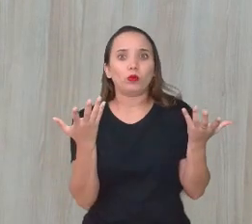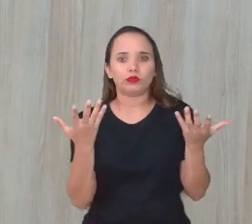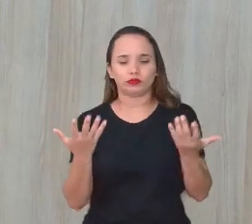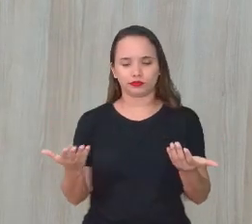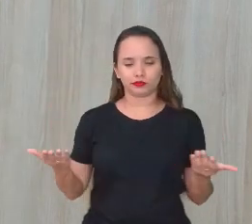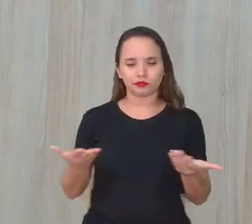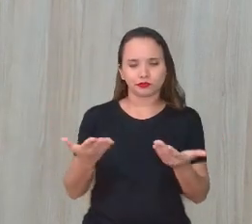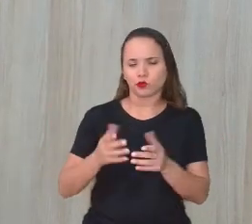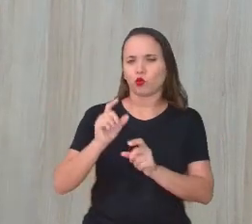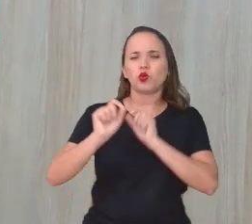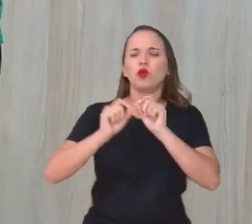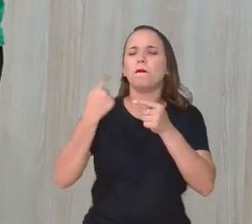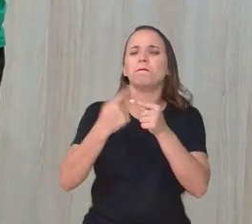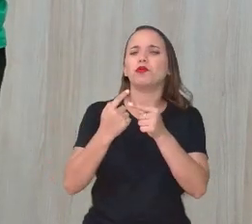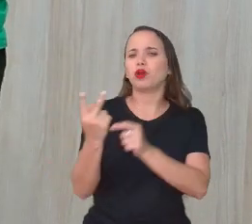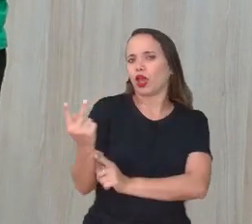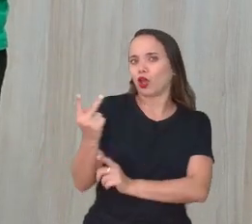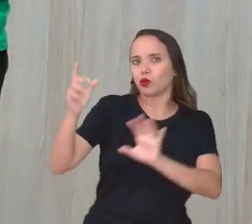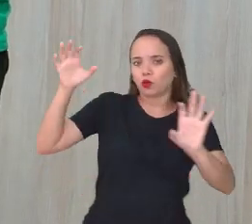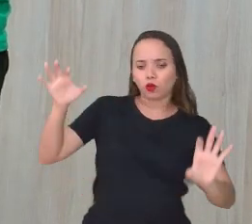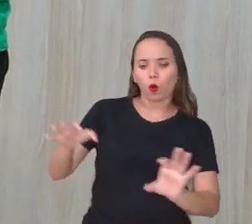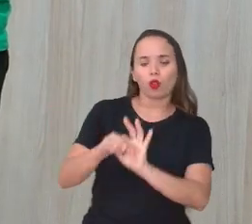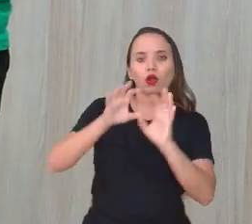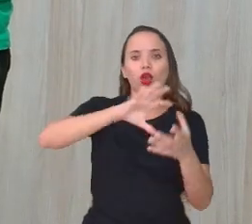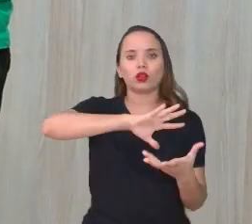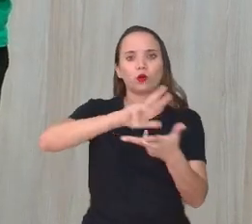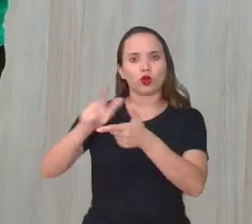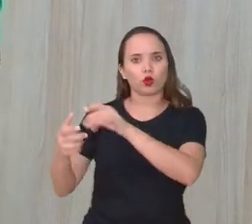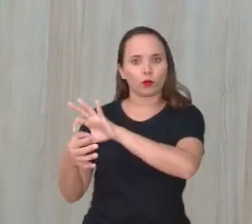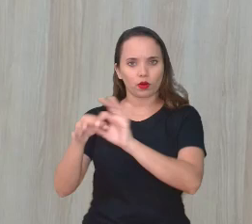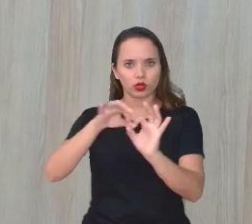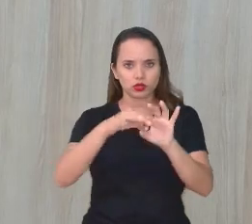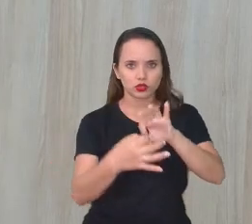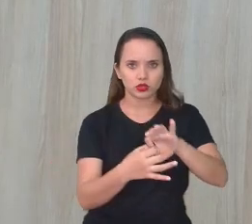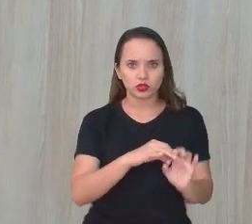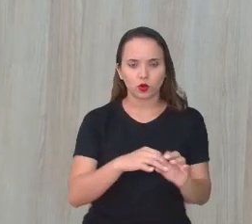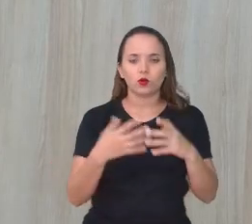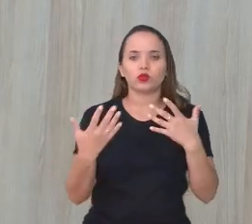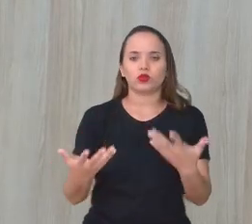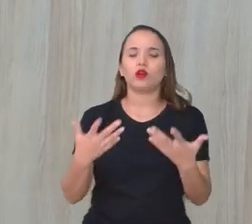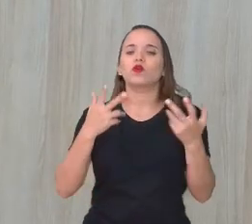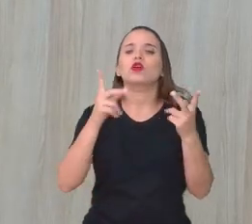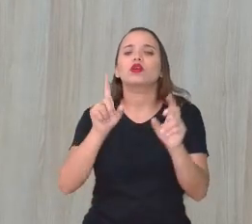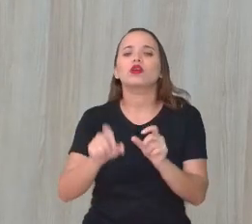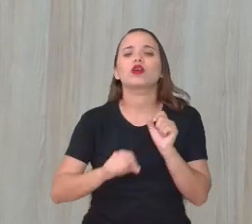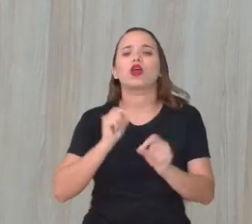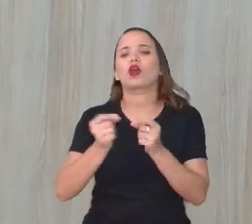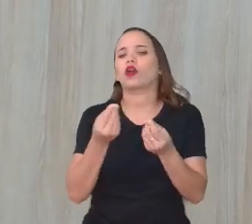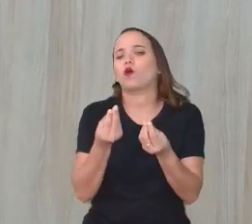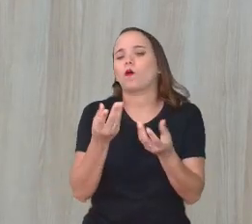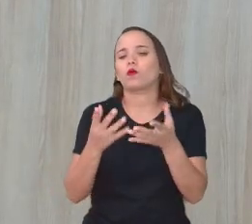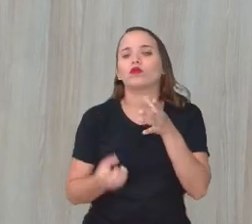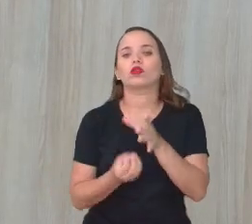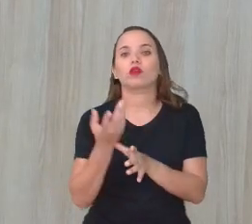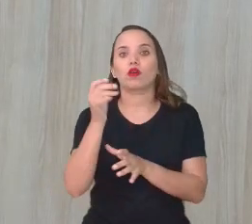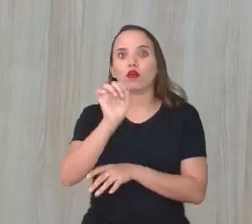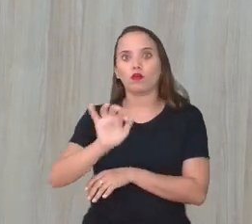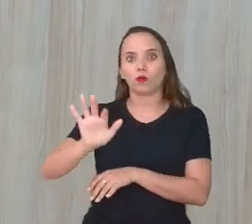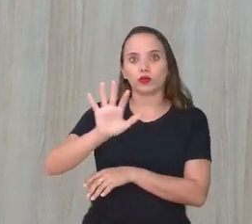vai entender a formação de paisagens tão contrastantes.